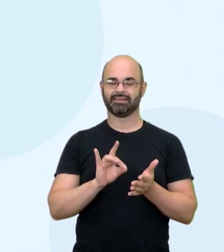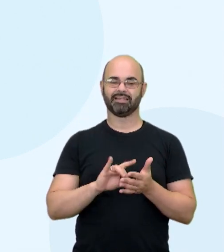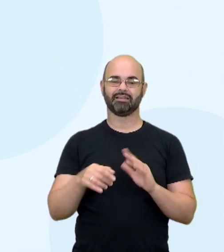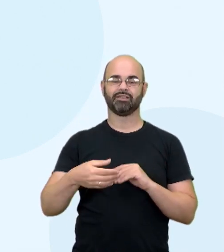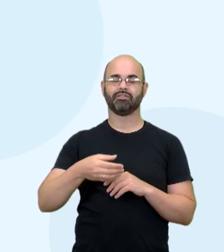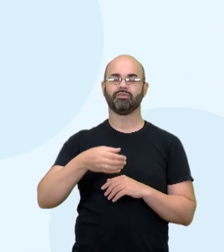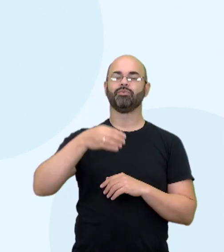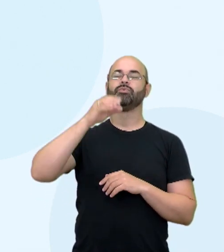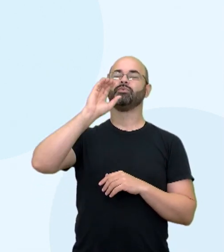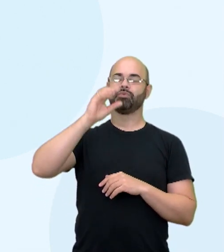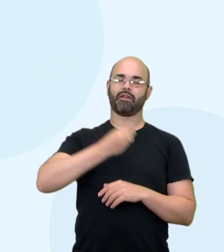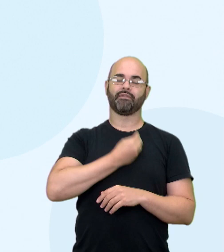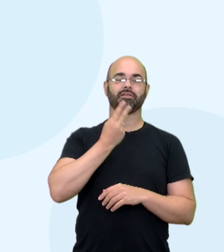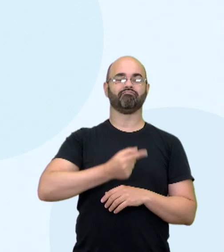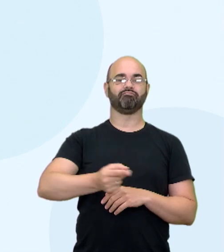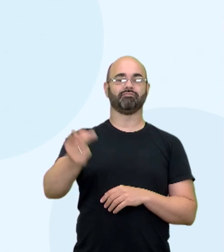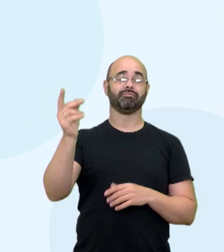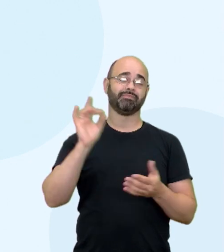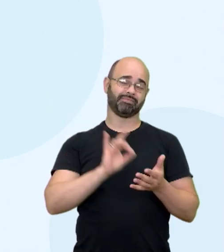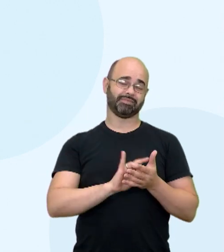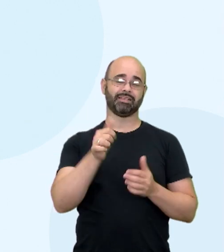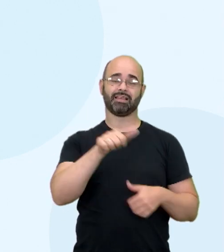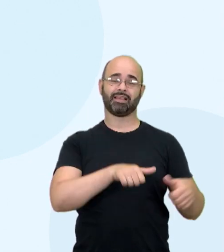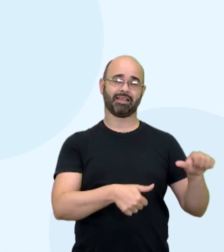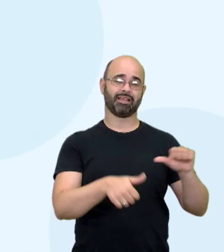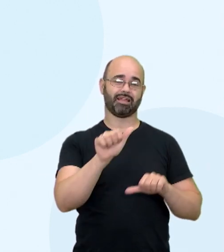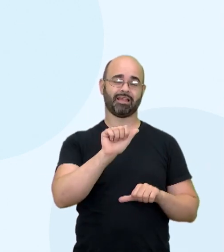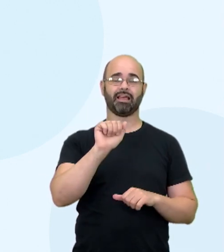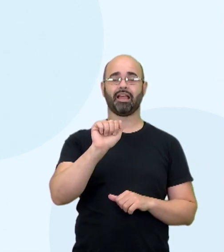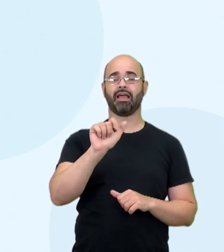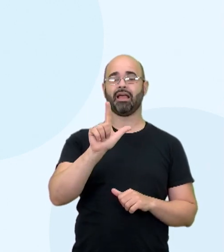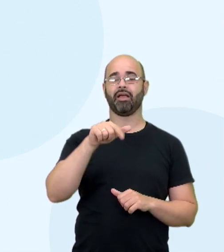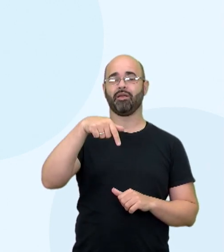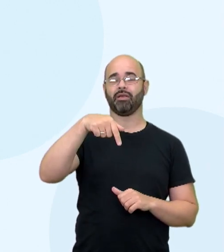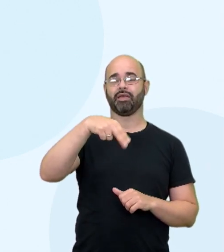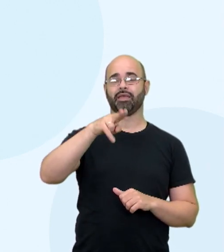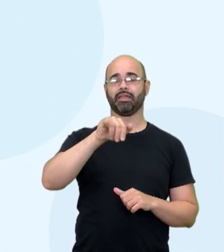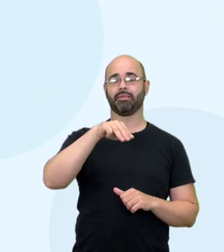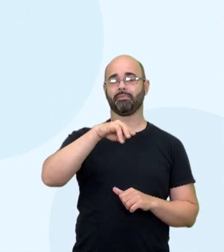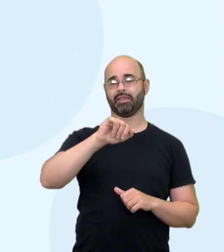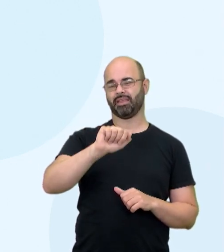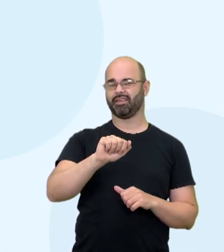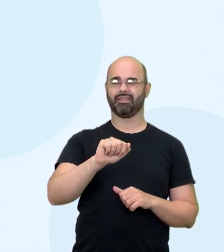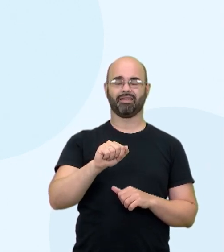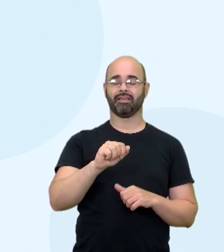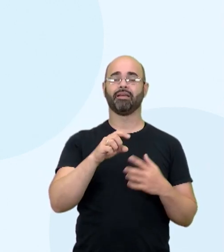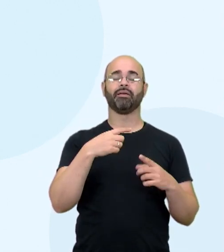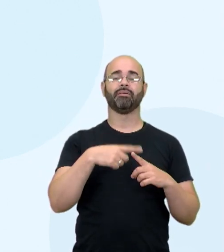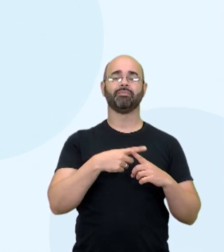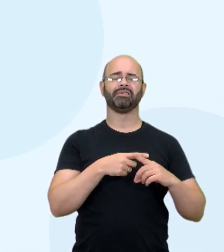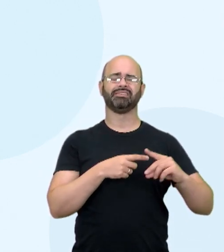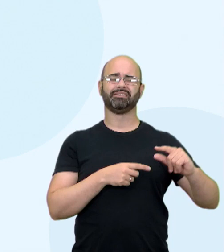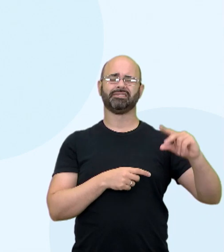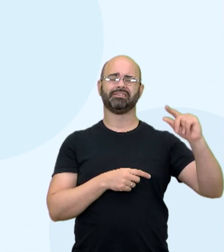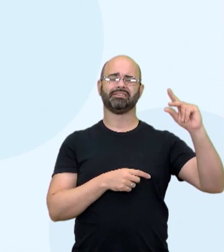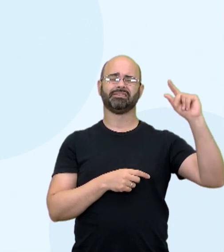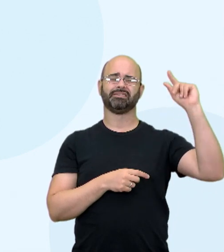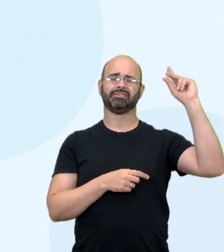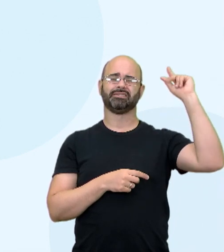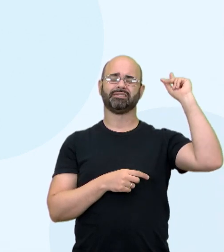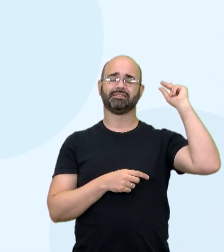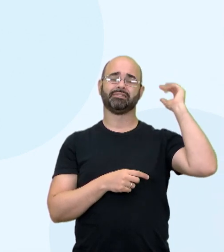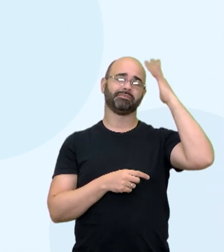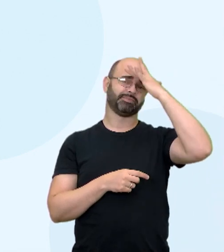da alquimia, porque, bom, desde os mais longínquos tempos, a